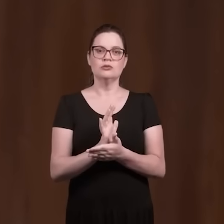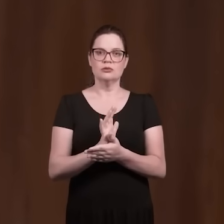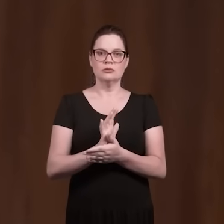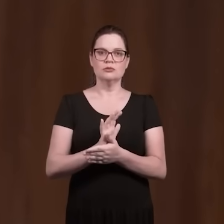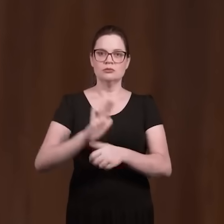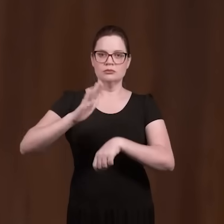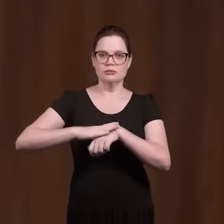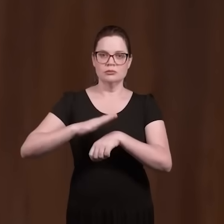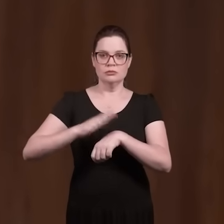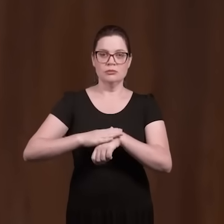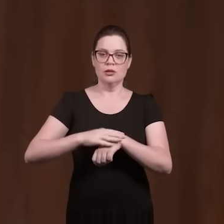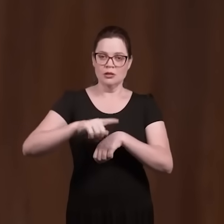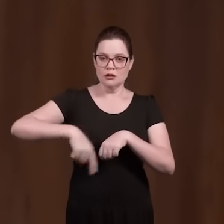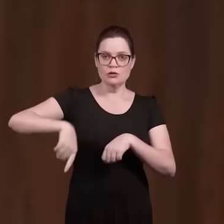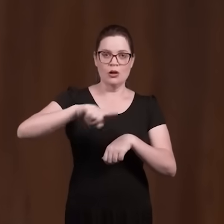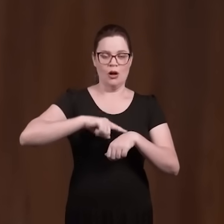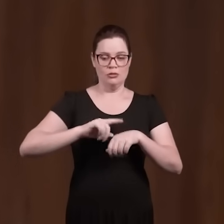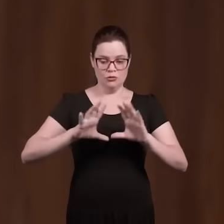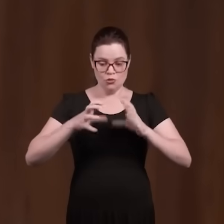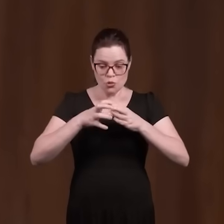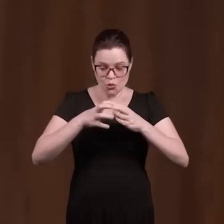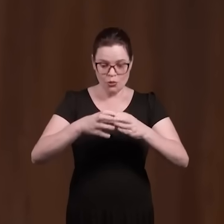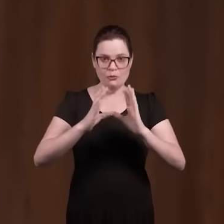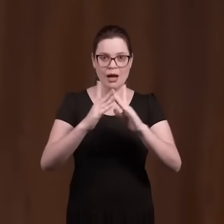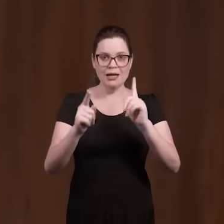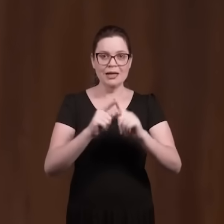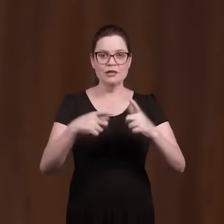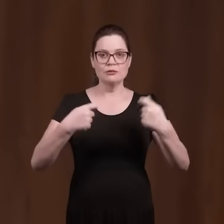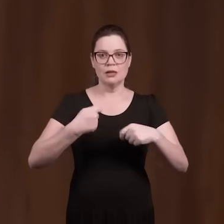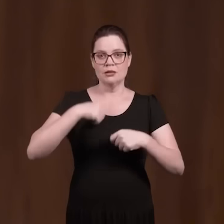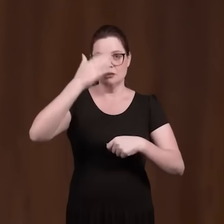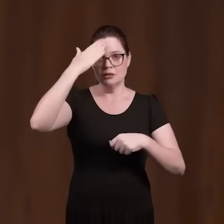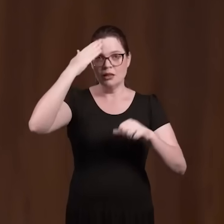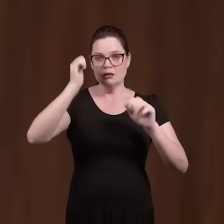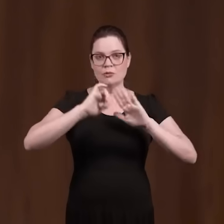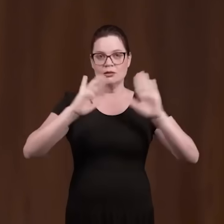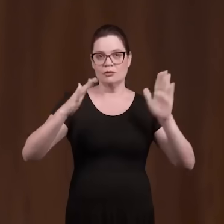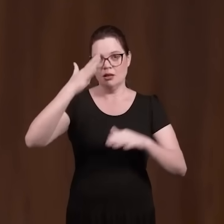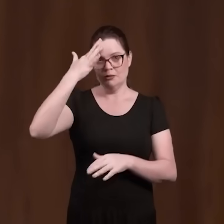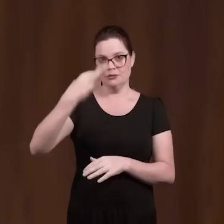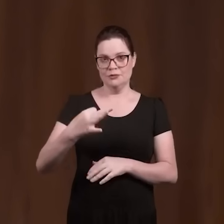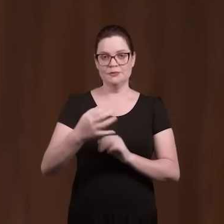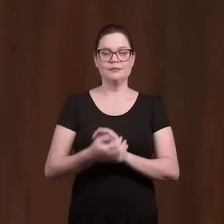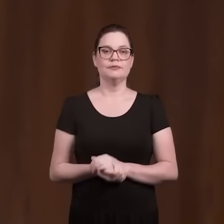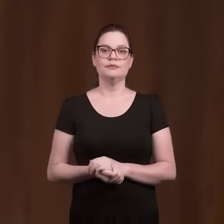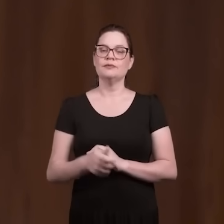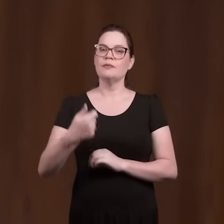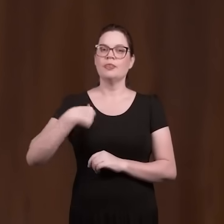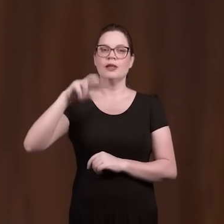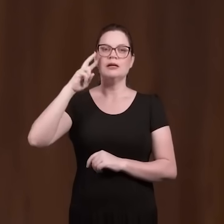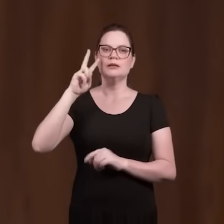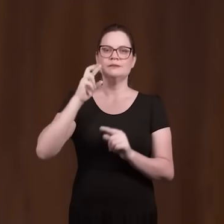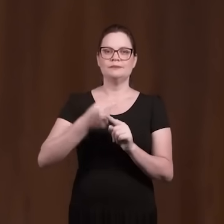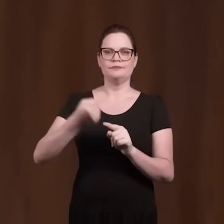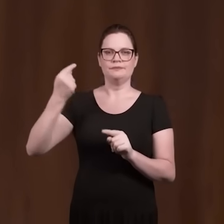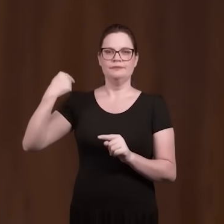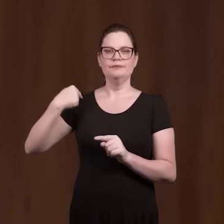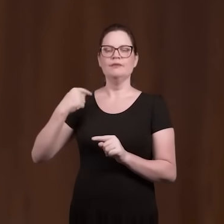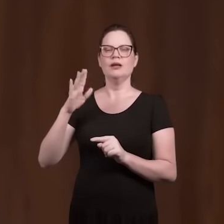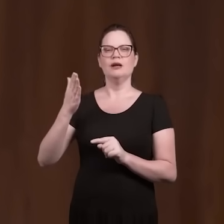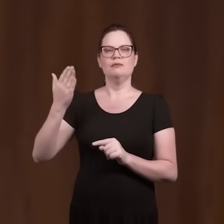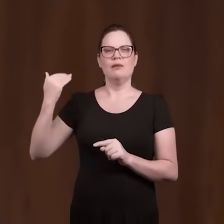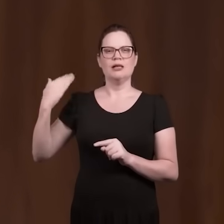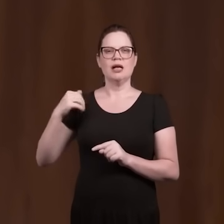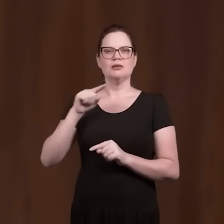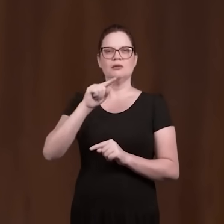forma. Ele que tem que discernir, corpo que tem que discernir, não é? Eu me lembro, já falei nos programas anteriores, quando nós estivemos na